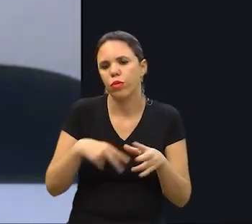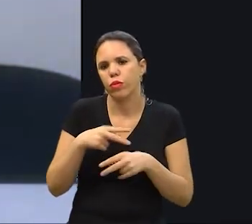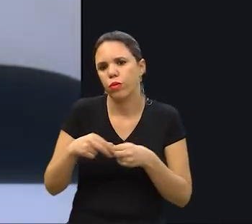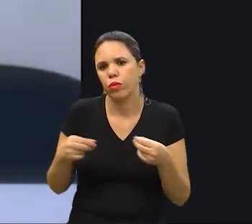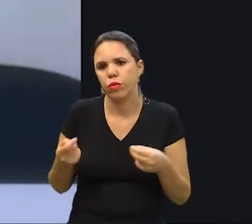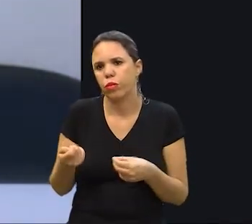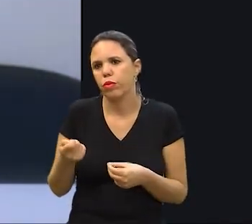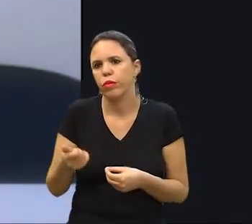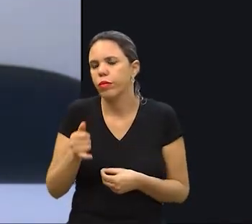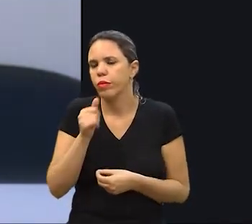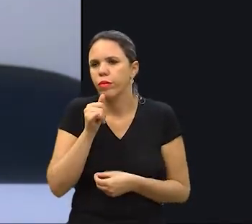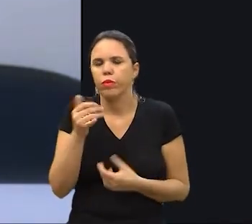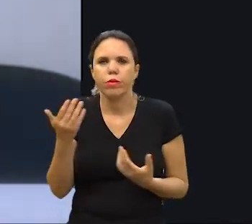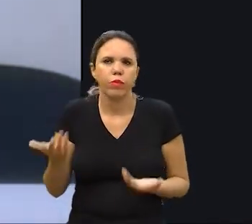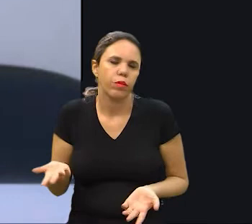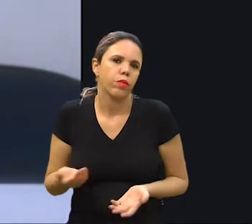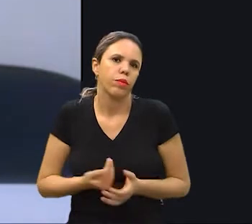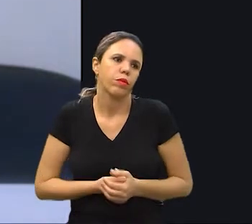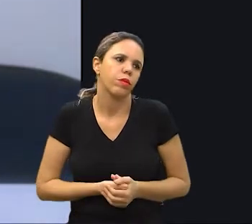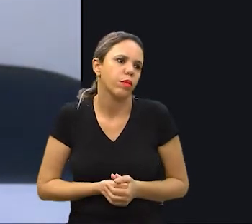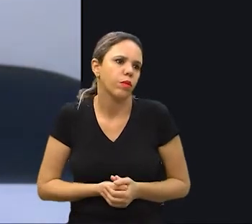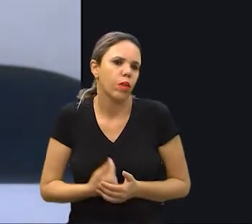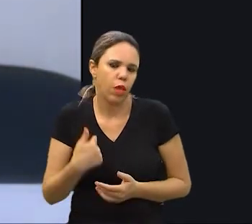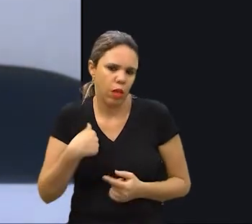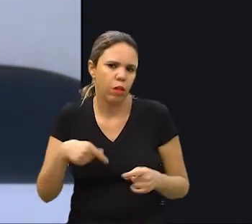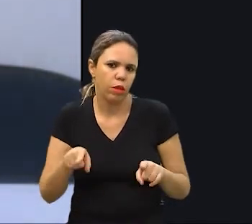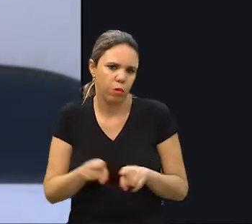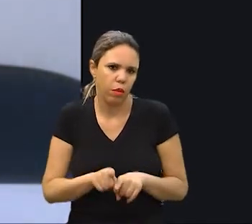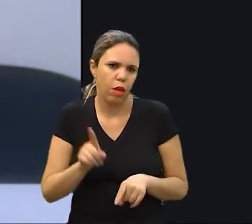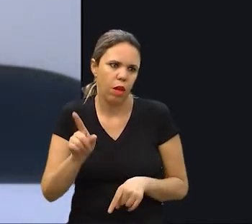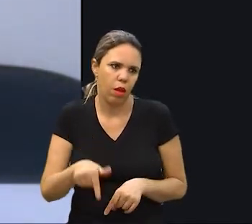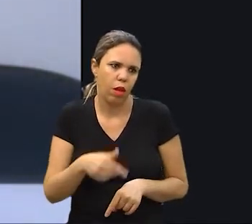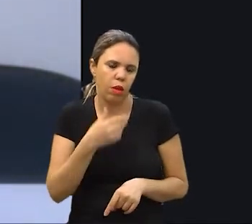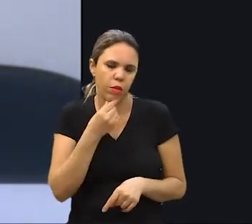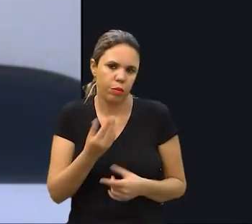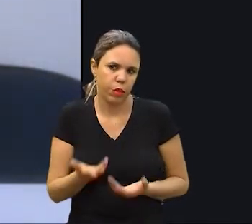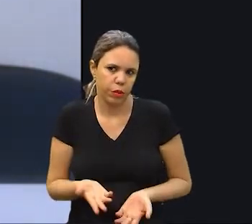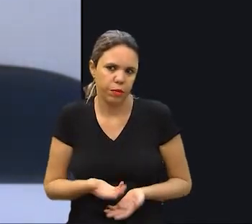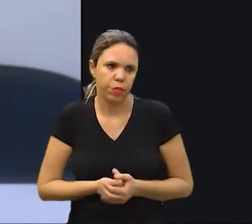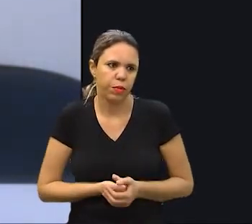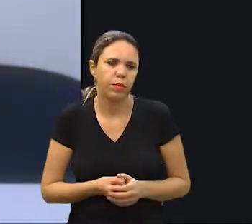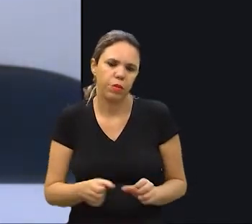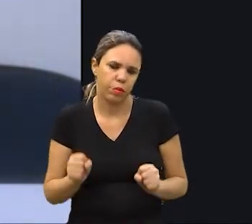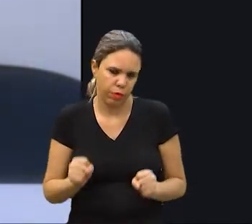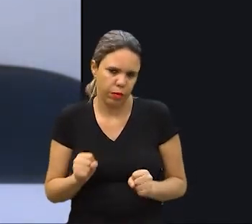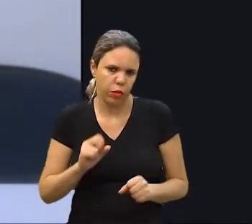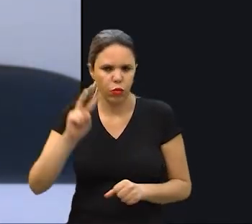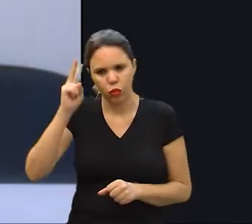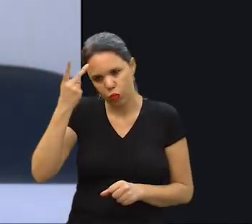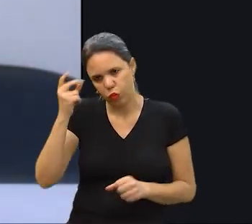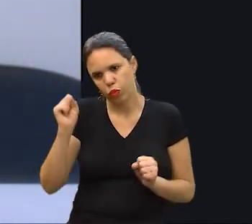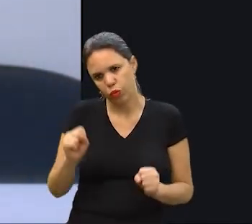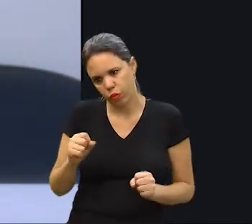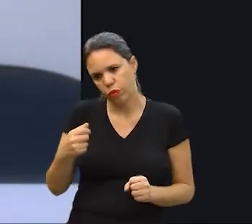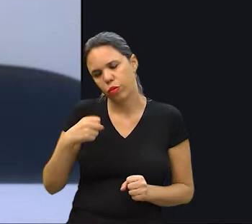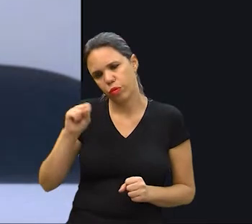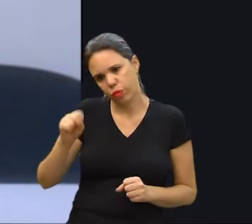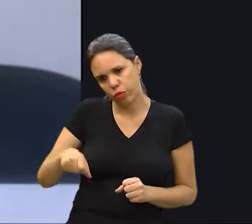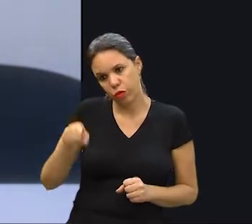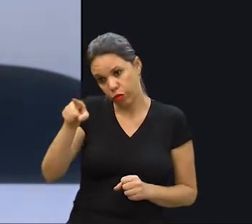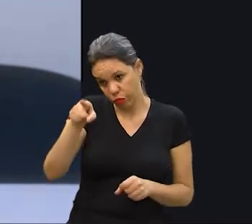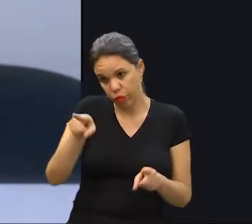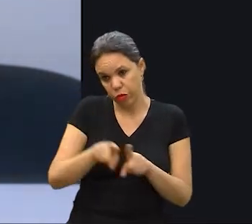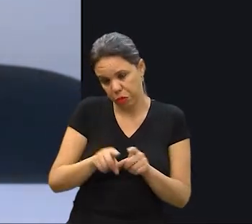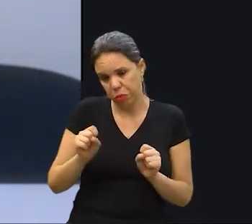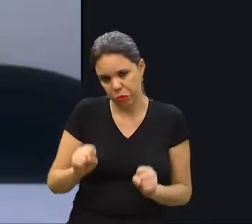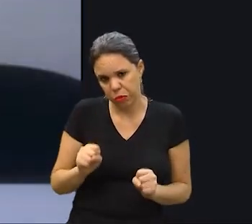fitinha. É quase como assim, sabe? Eu também fui um desses e posso mudar. E mudei.